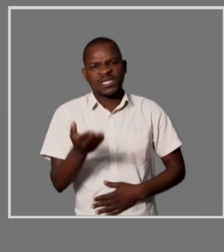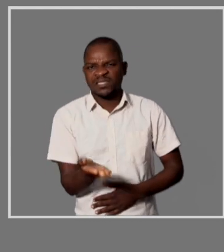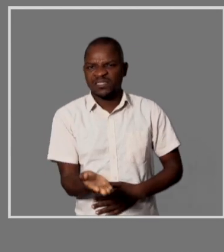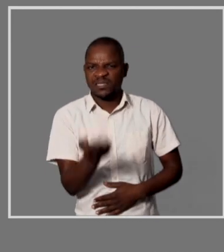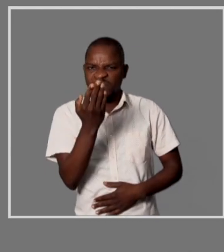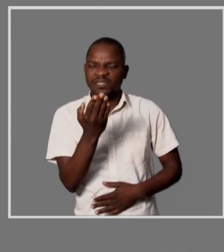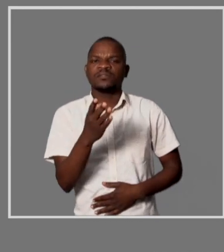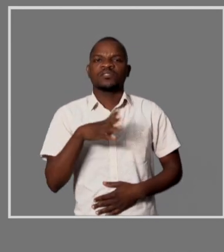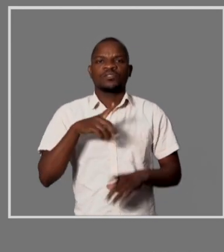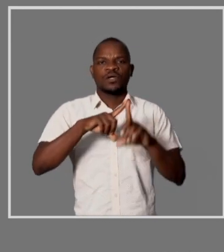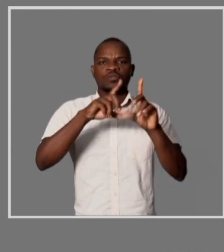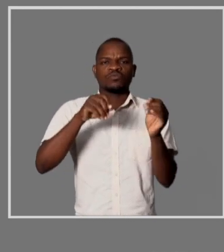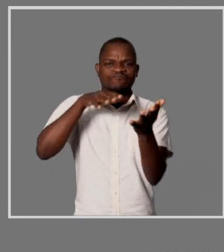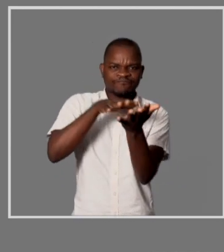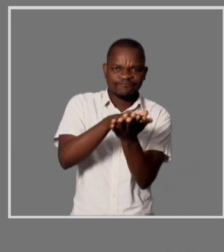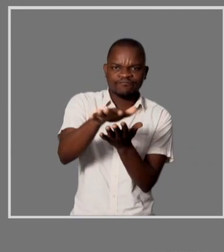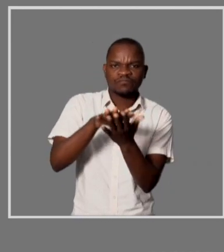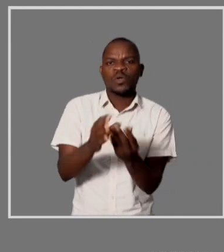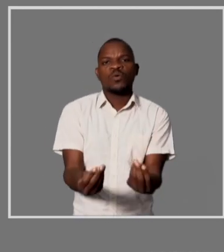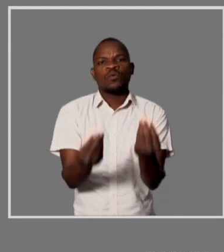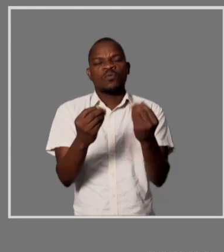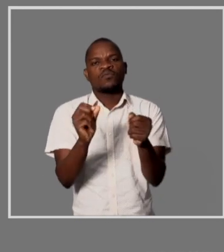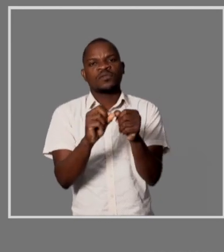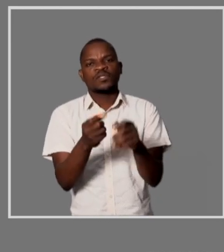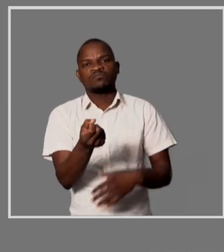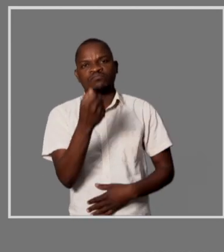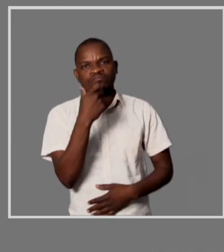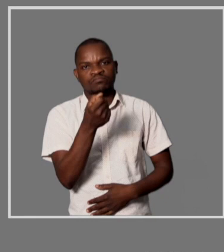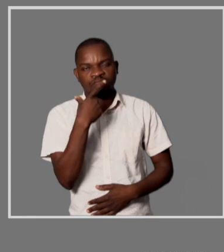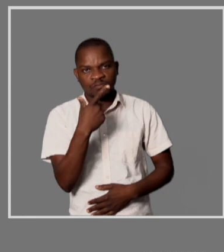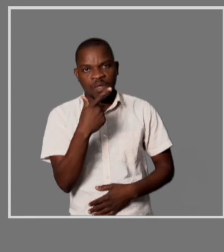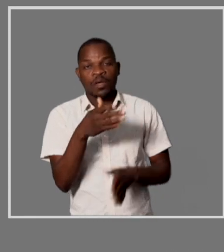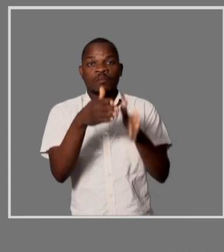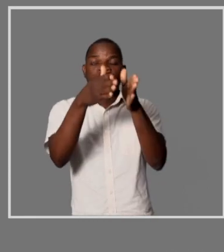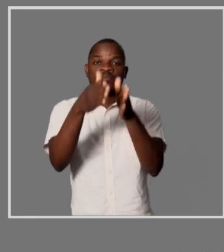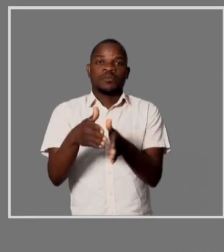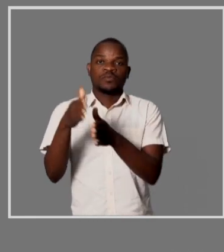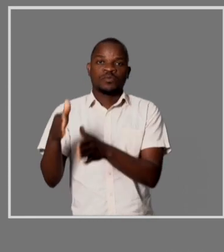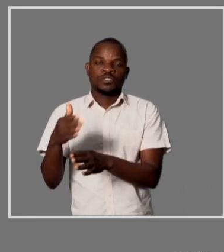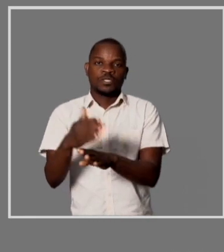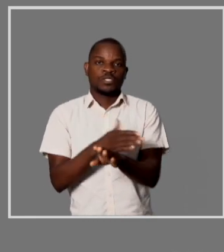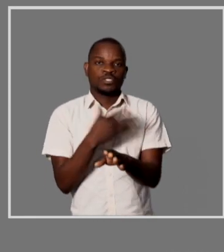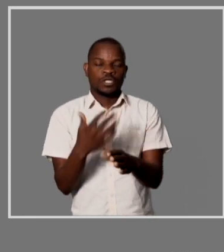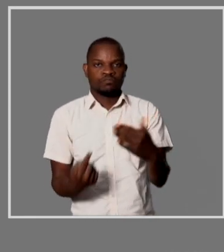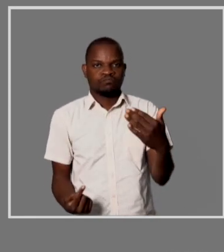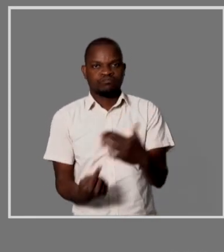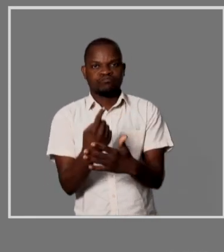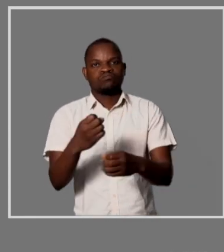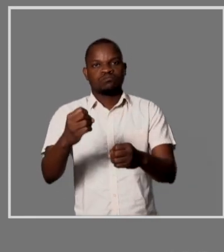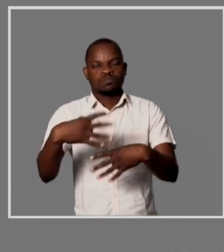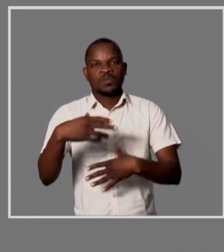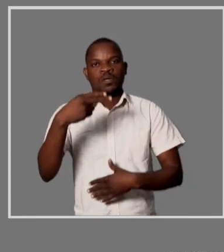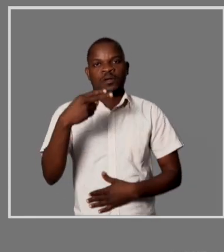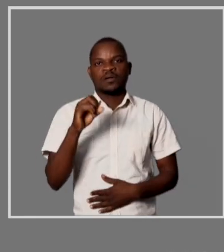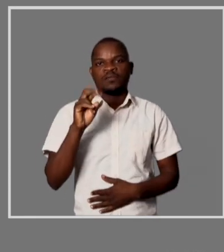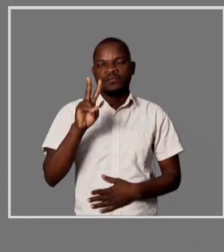tem havido sensibilização sobre como é que se faz a tomada dos comprimidos, para quem, por exemplo, contraiu o